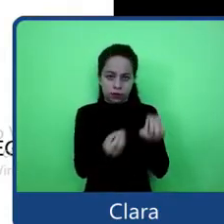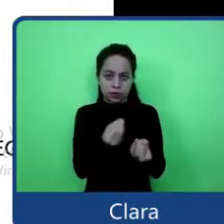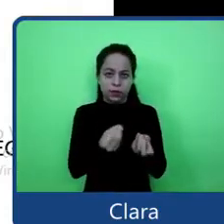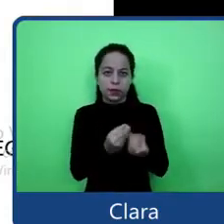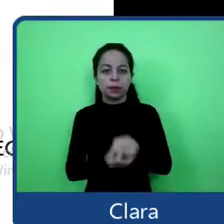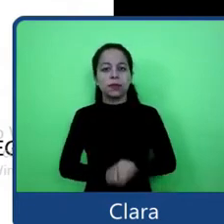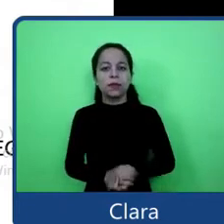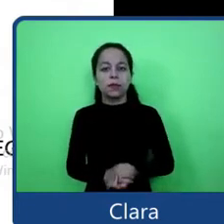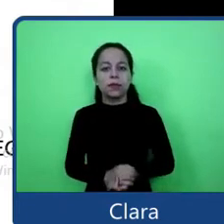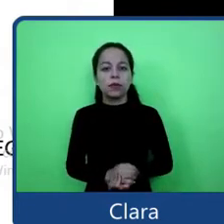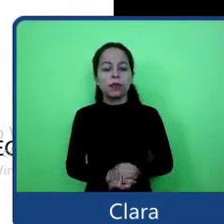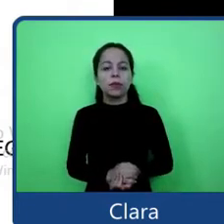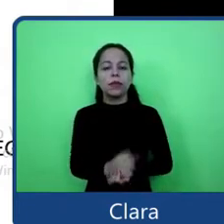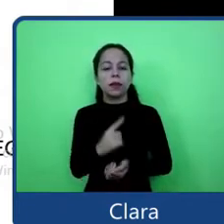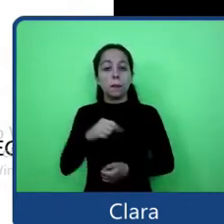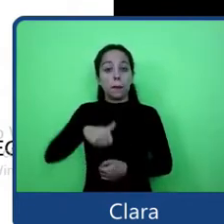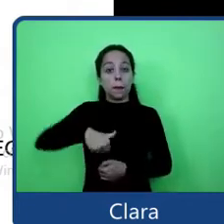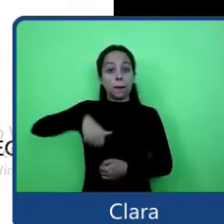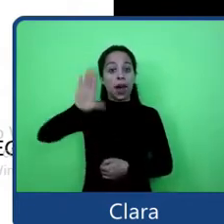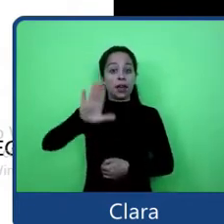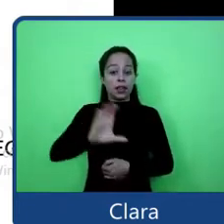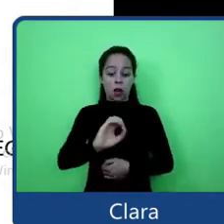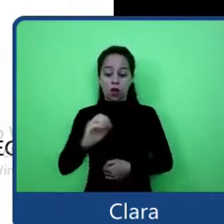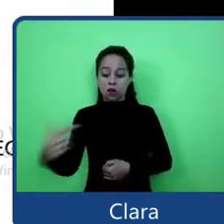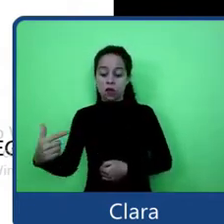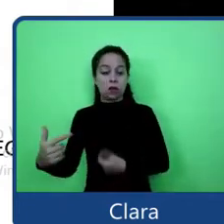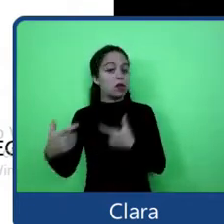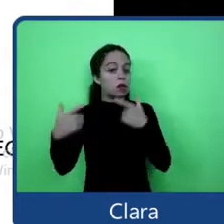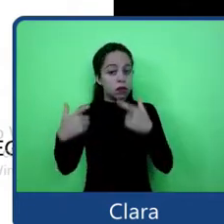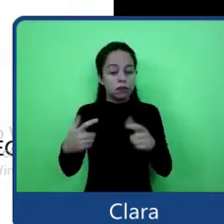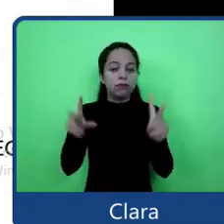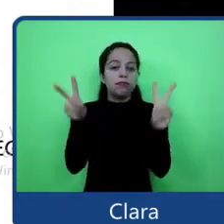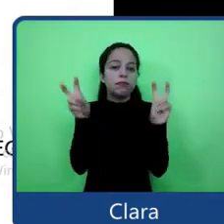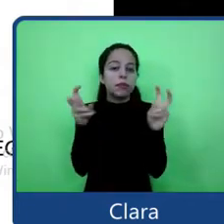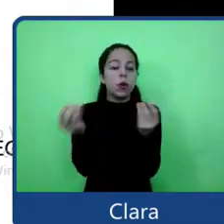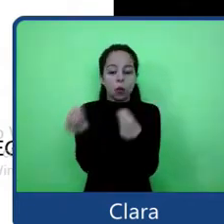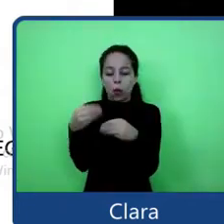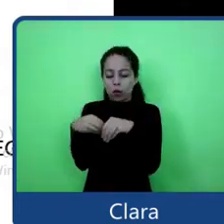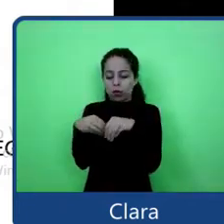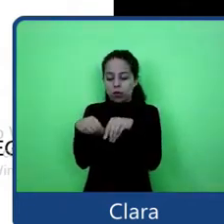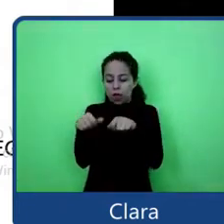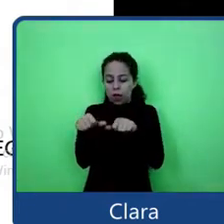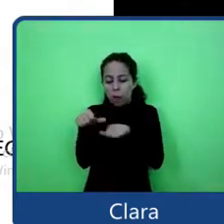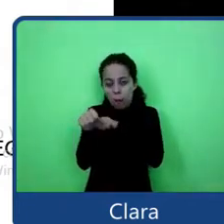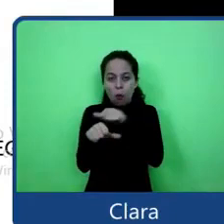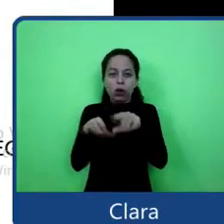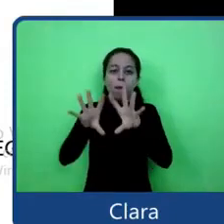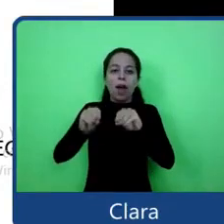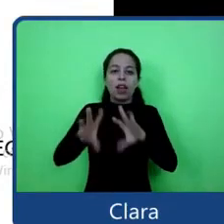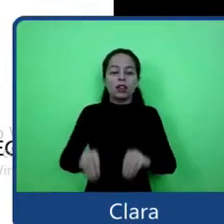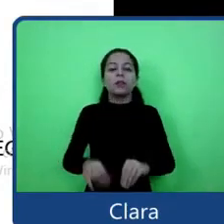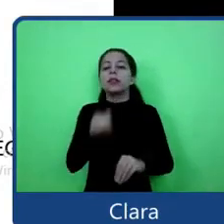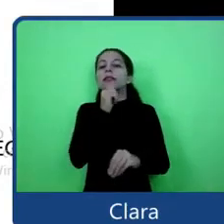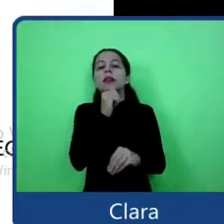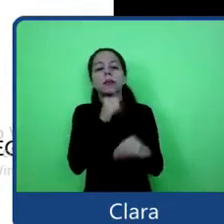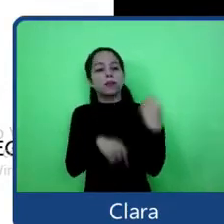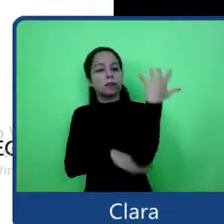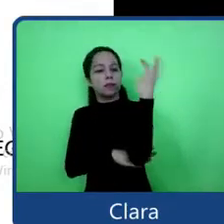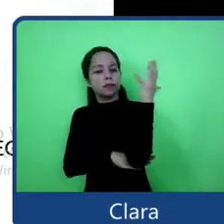gases de efeito estufa no Brasil é mudança de uso da terra, né, derrubada de florestas, queimadas,